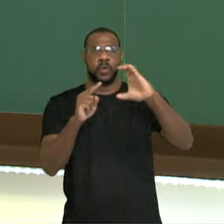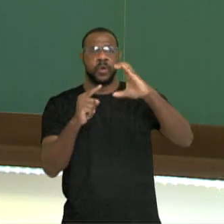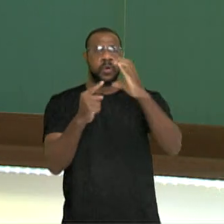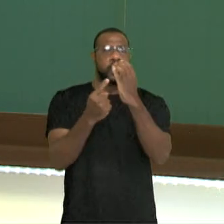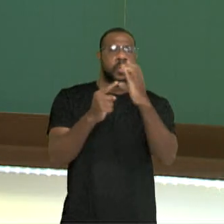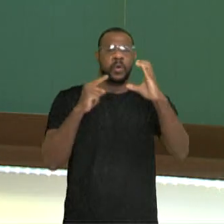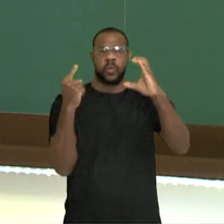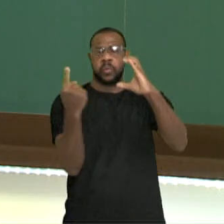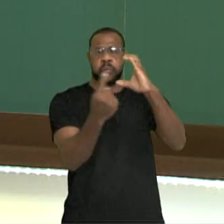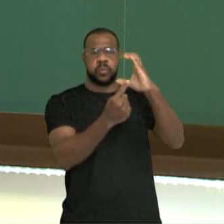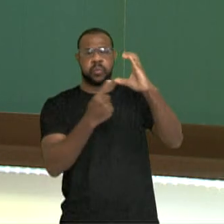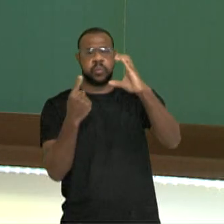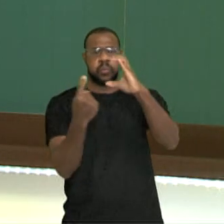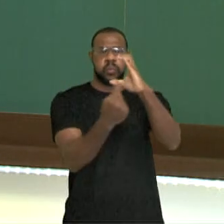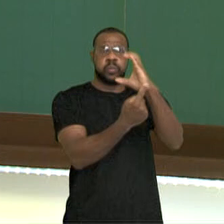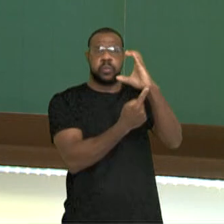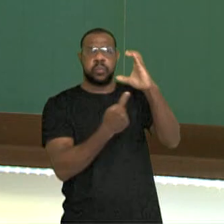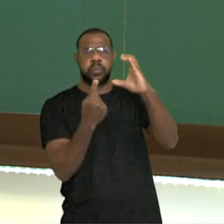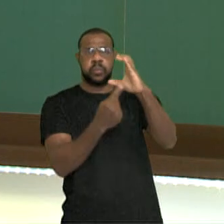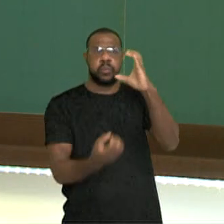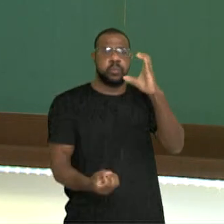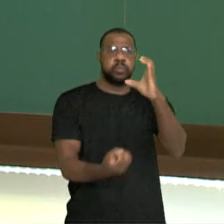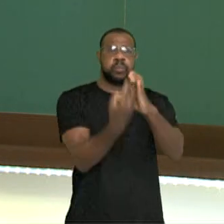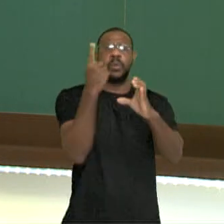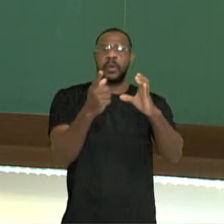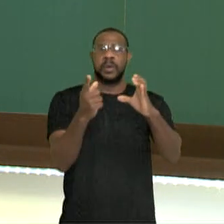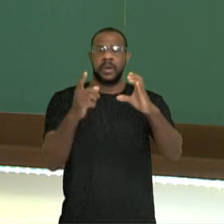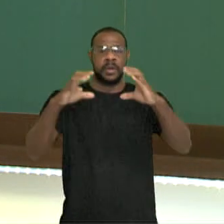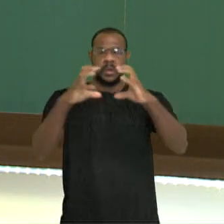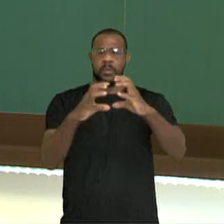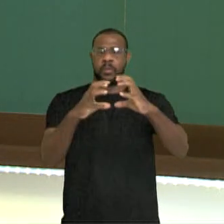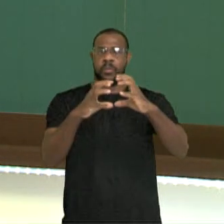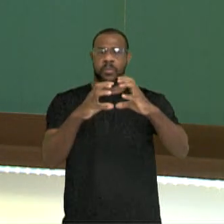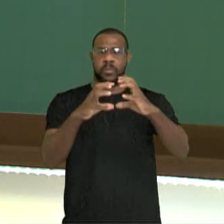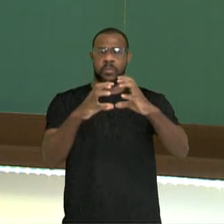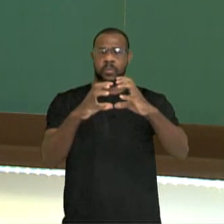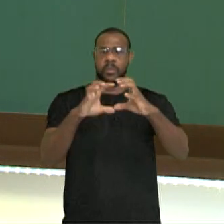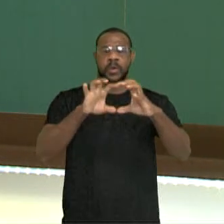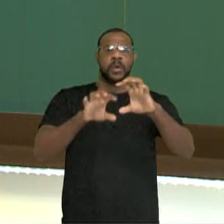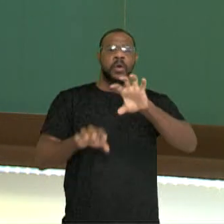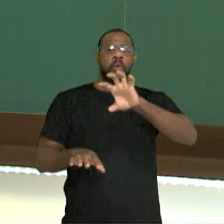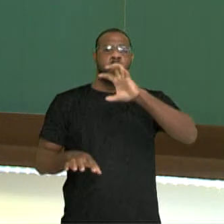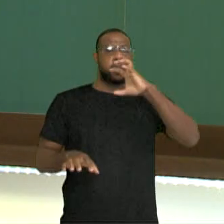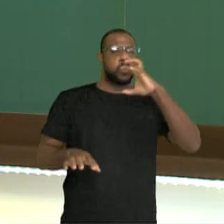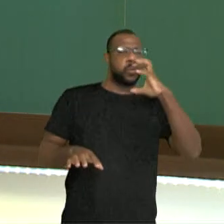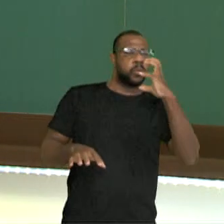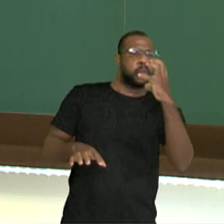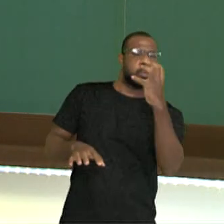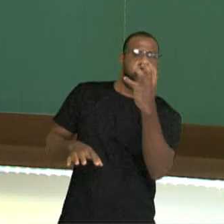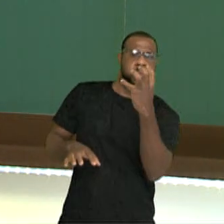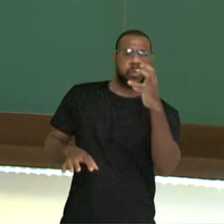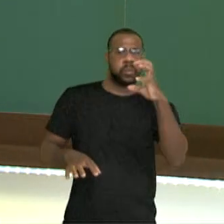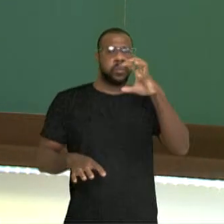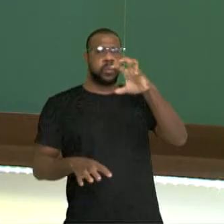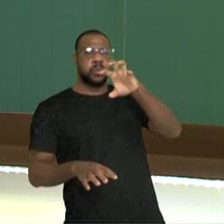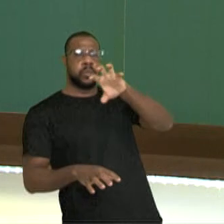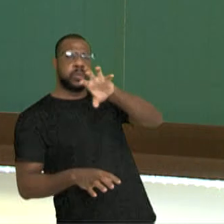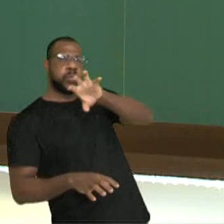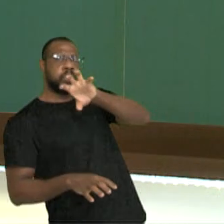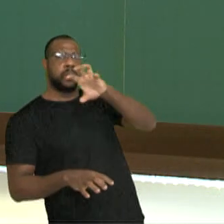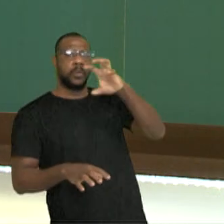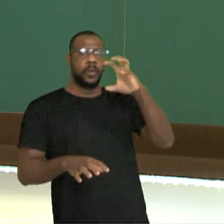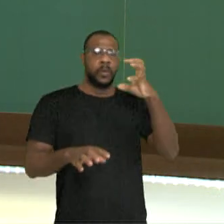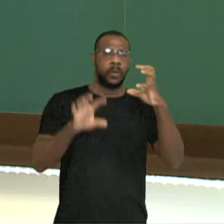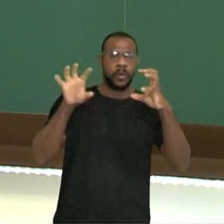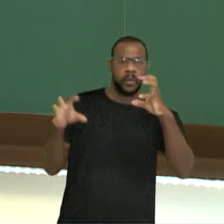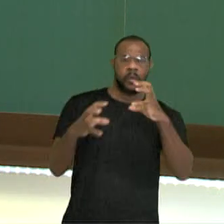eixo aqui, vai formar exatamente a nossa esfera. Então, mais um sólido de revolução, né?